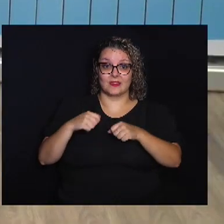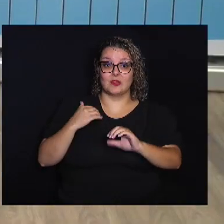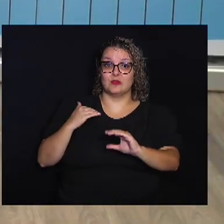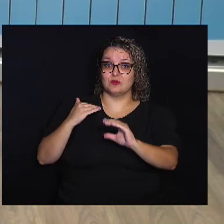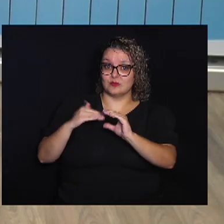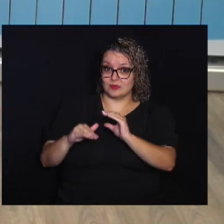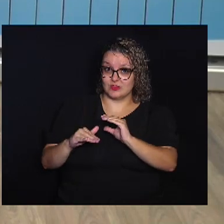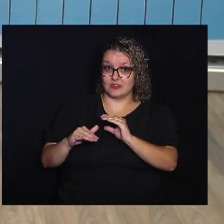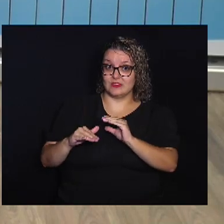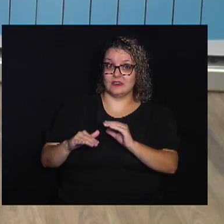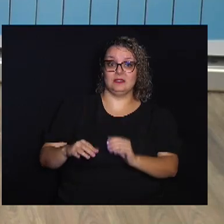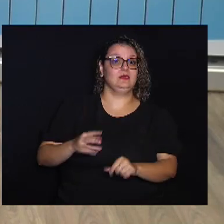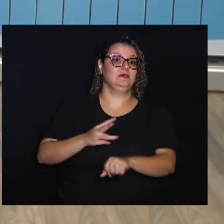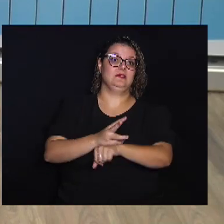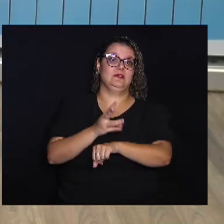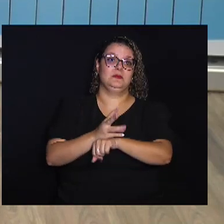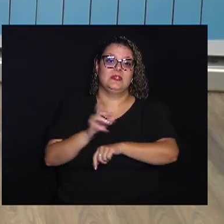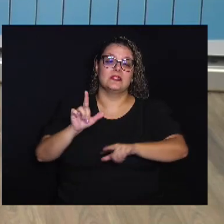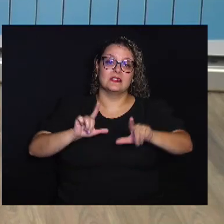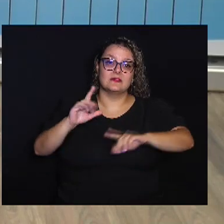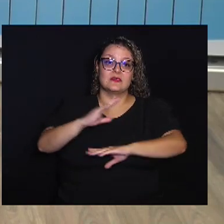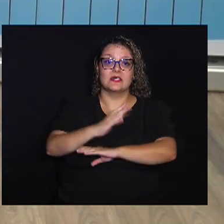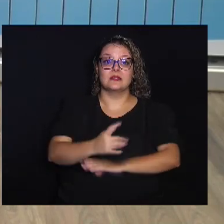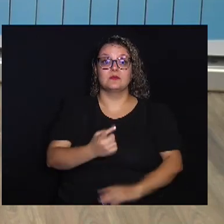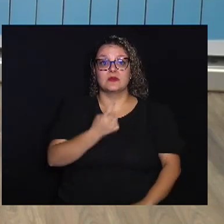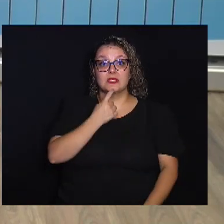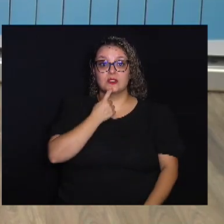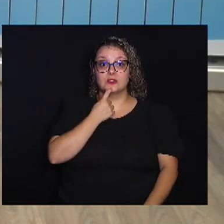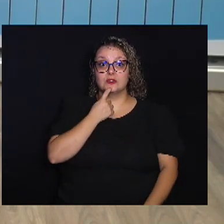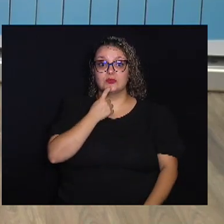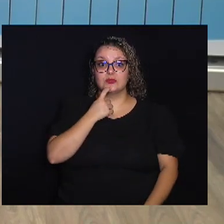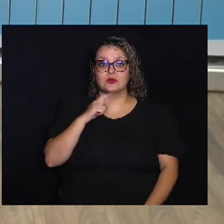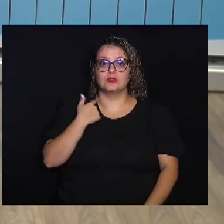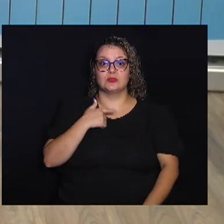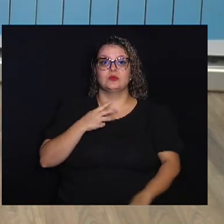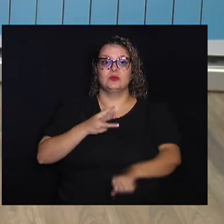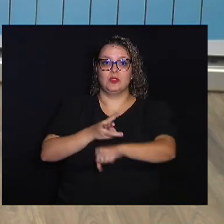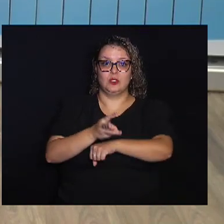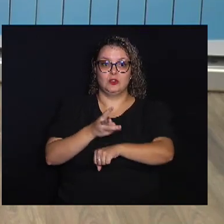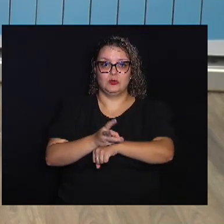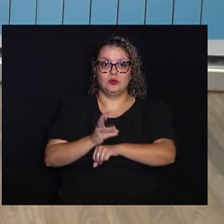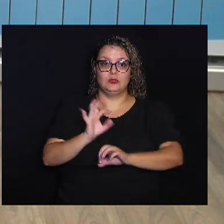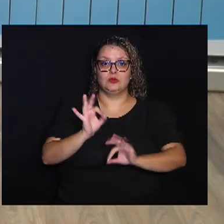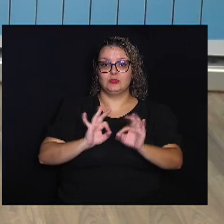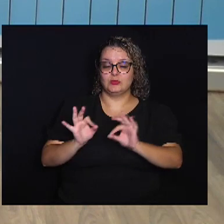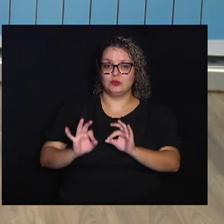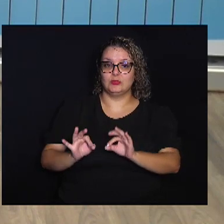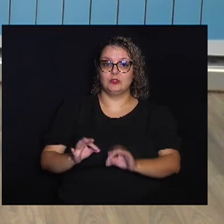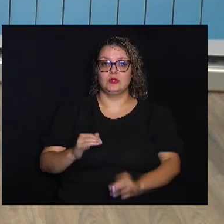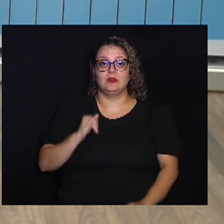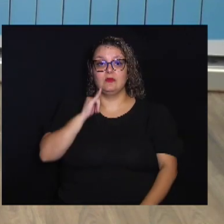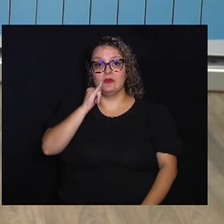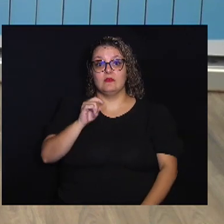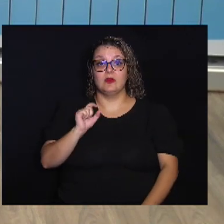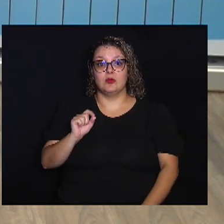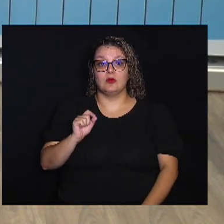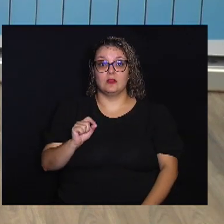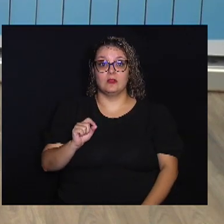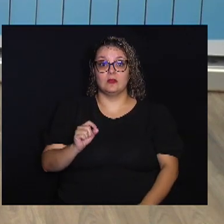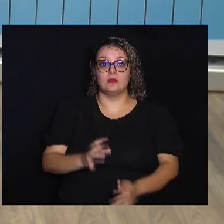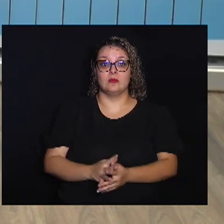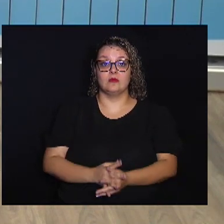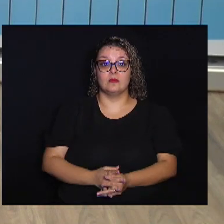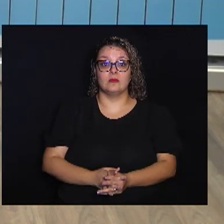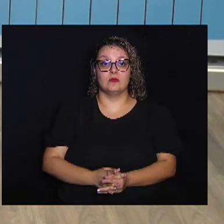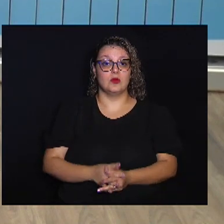enviadas pelo WhatsApp da TV Câmara Campinas. Você vai mandar no nosso WhatsApp e você vai dizer o seguinte, você tem que